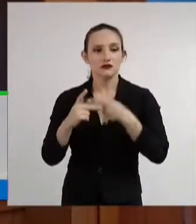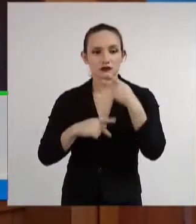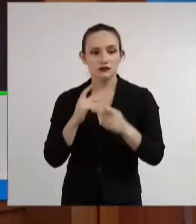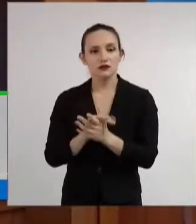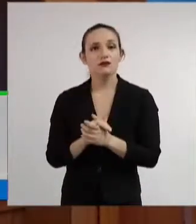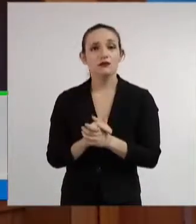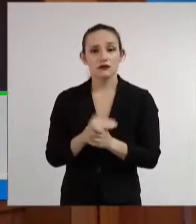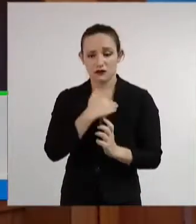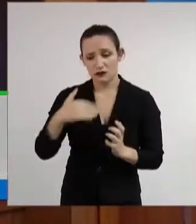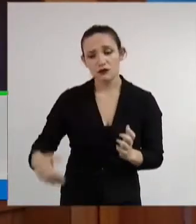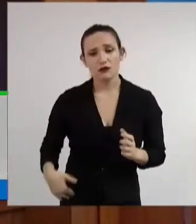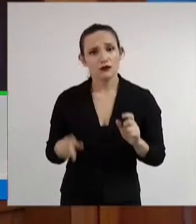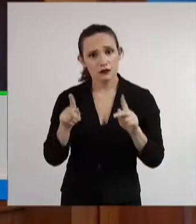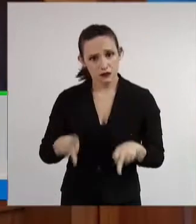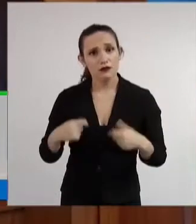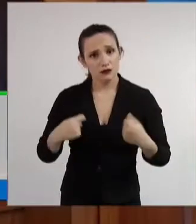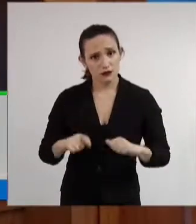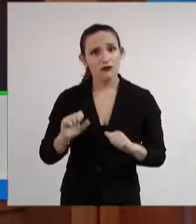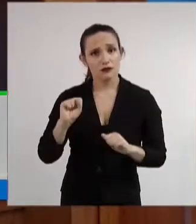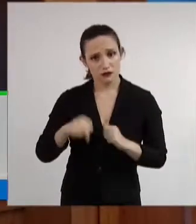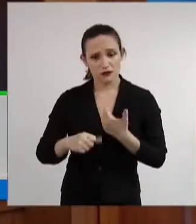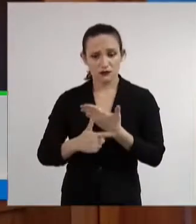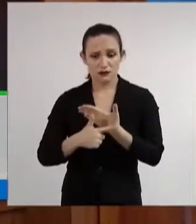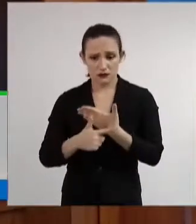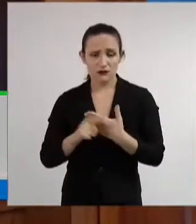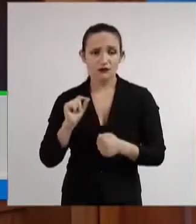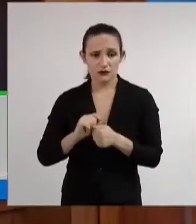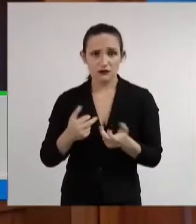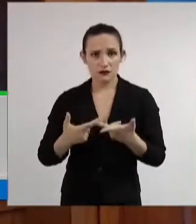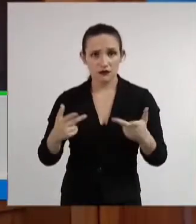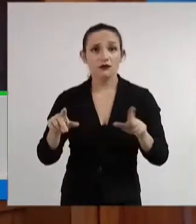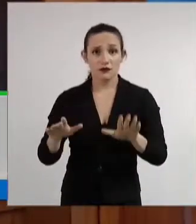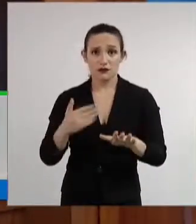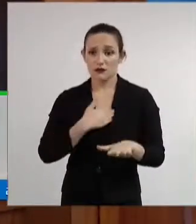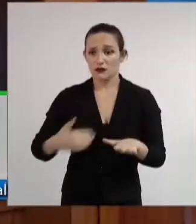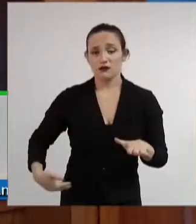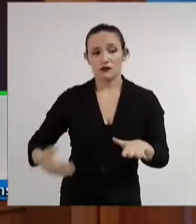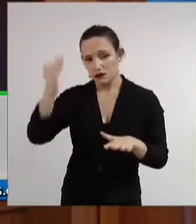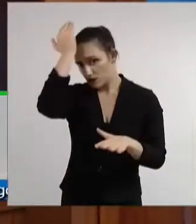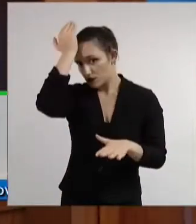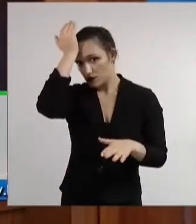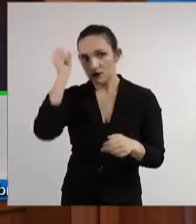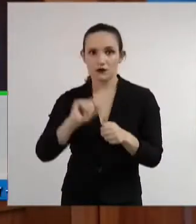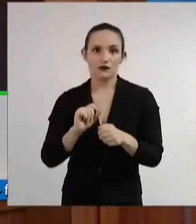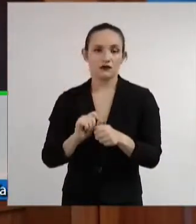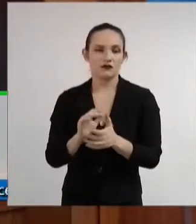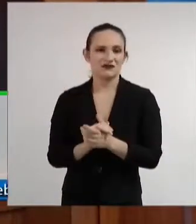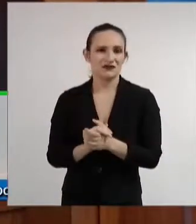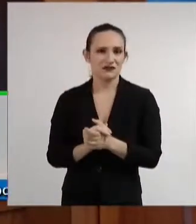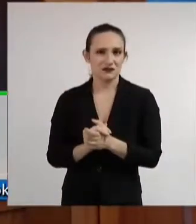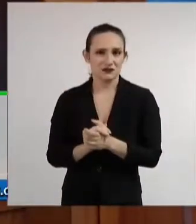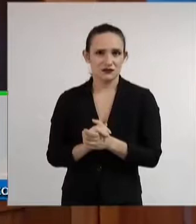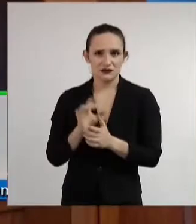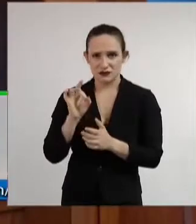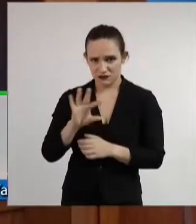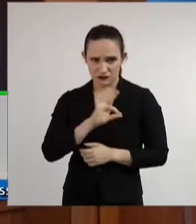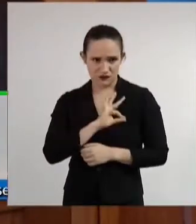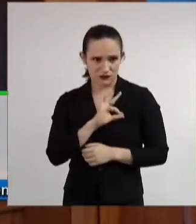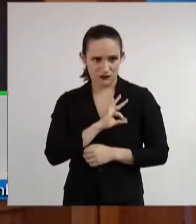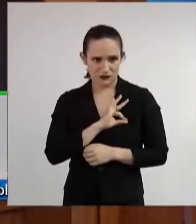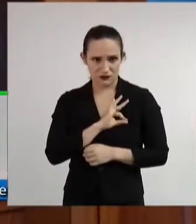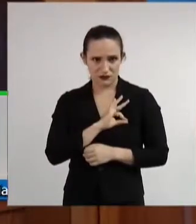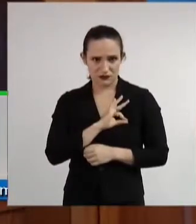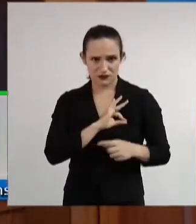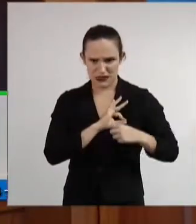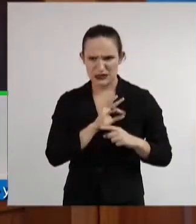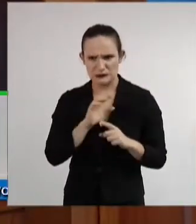poder público tem que sim cumprir com o seu papel, e o governador Reinaldo ele tem feito isso. Não somente o trabalho da polícia, que é